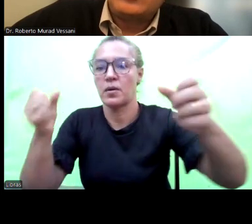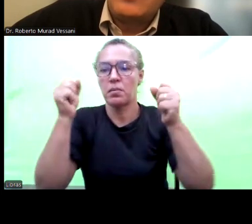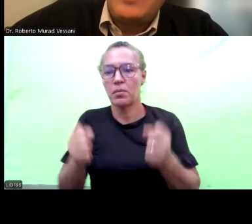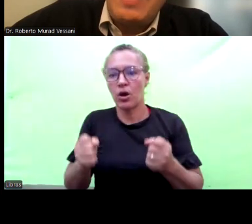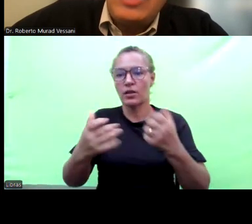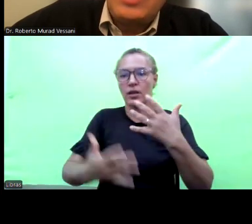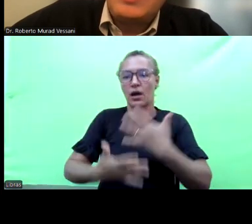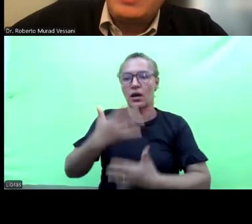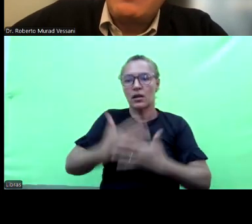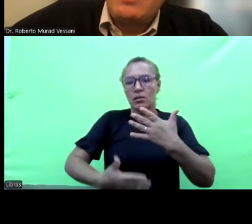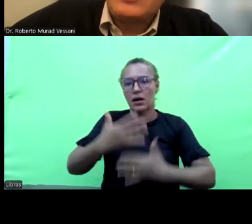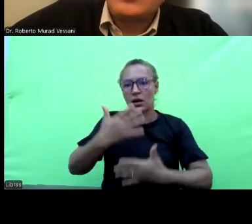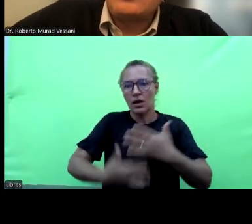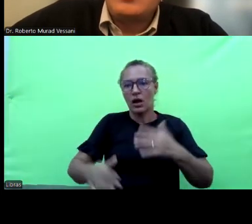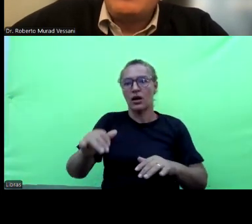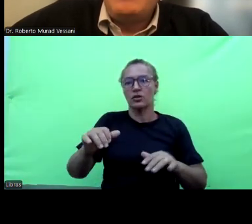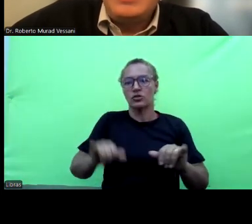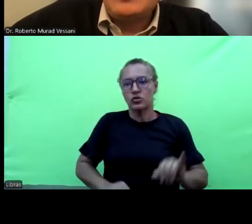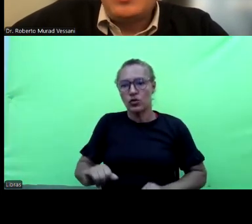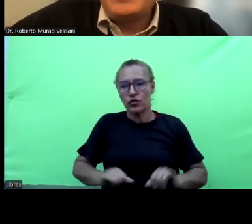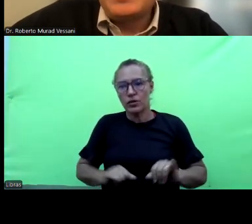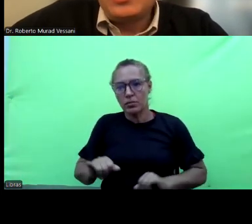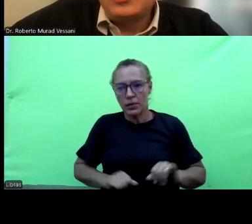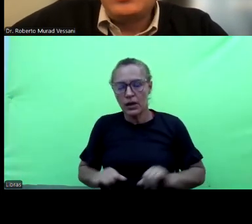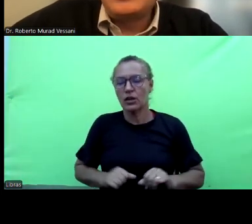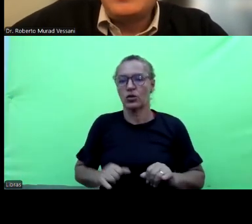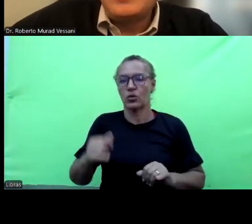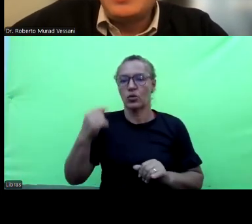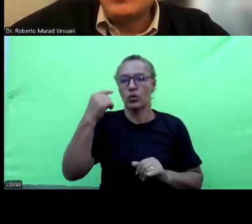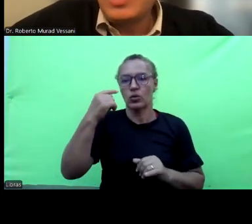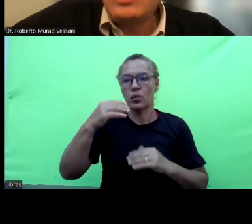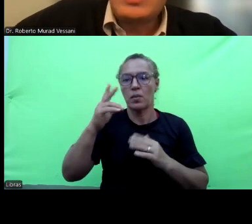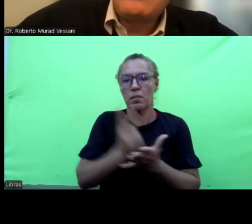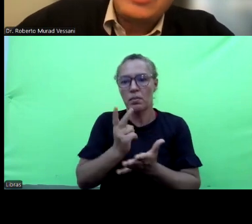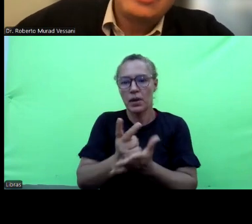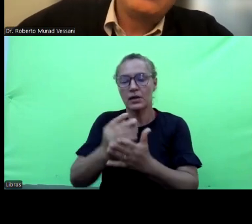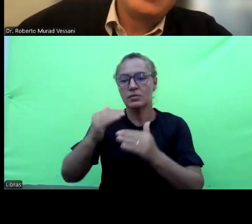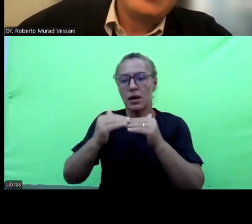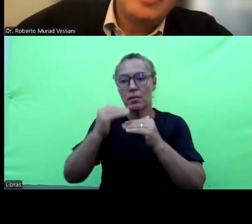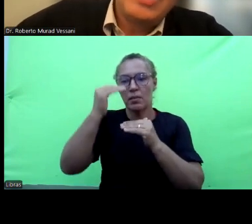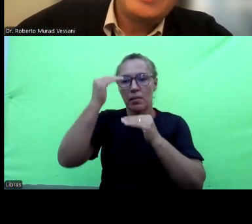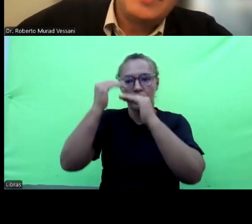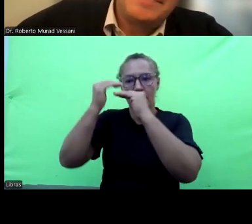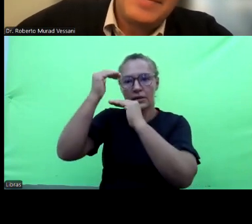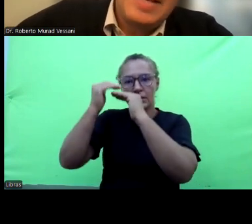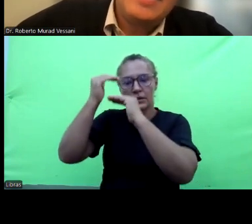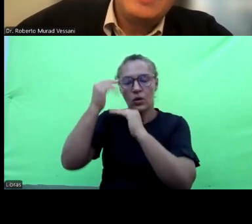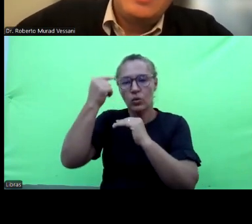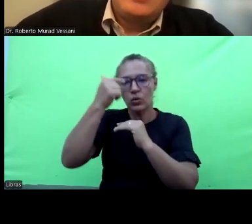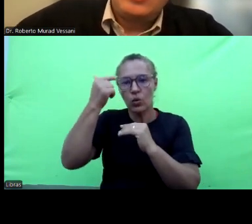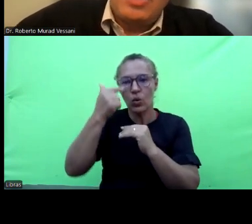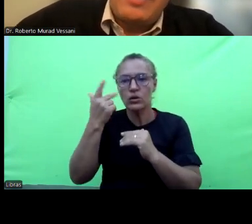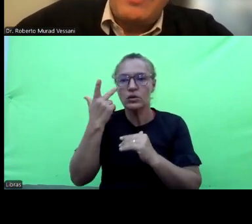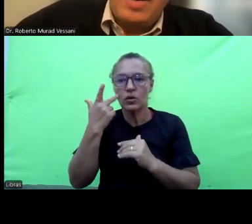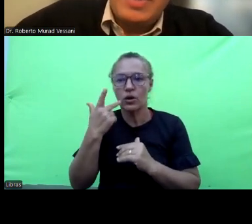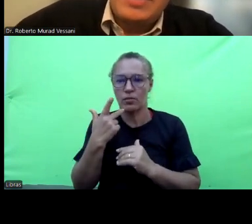interferir no sofrimento desse nervo óptico, mesmo a pressão do olho estando dentro da faixa normal da população, né?